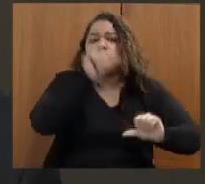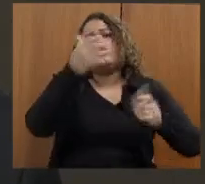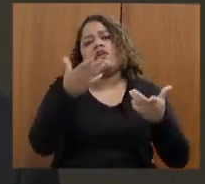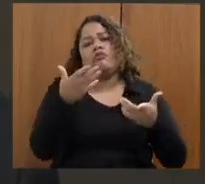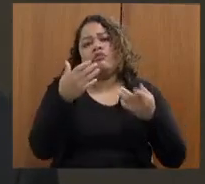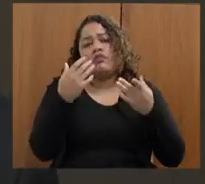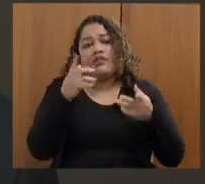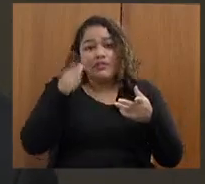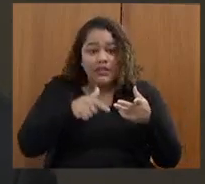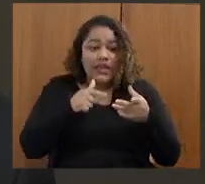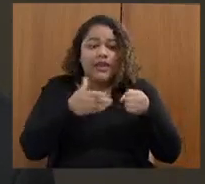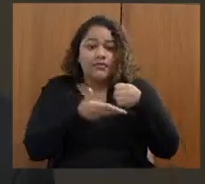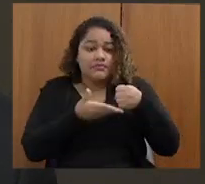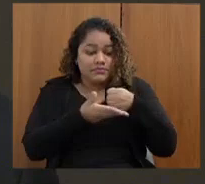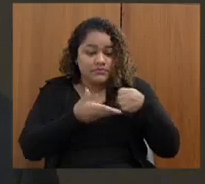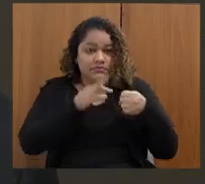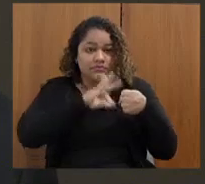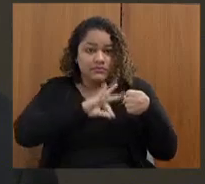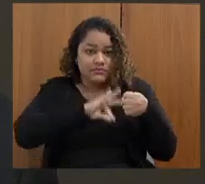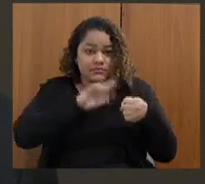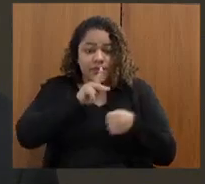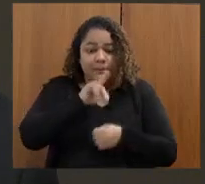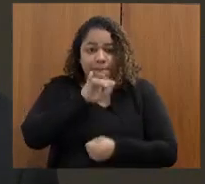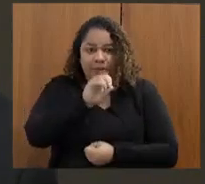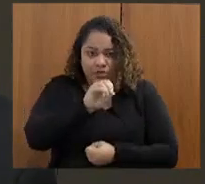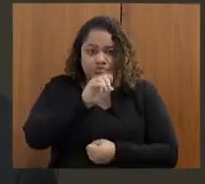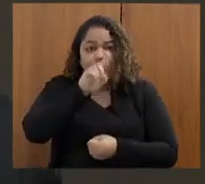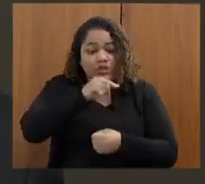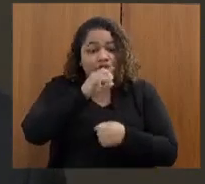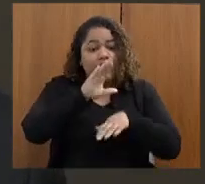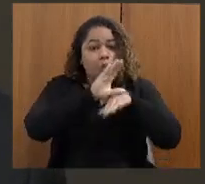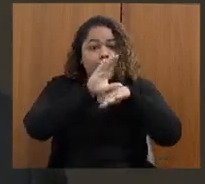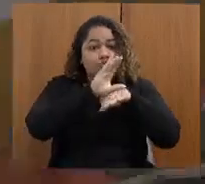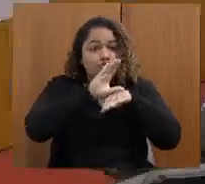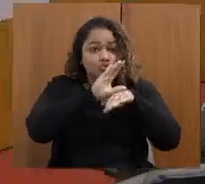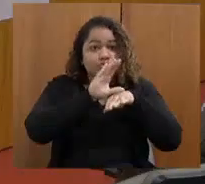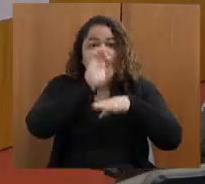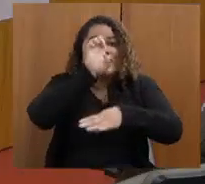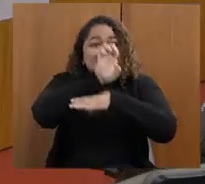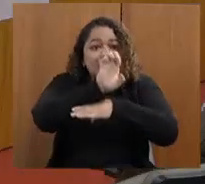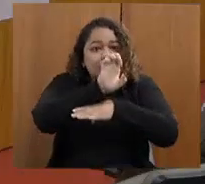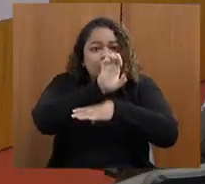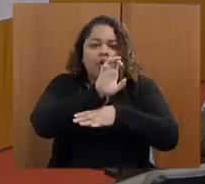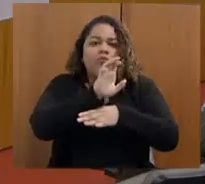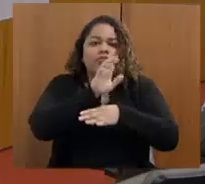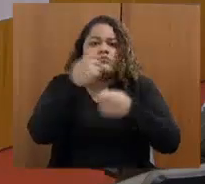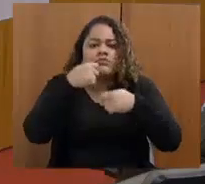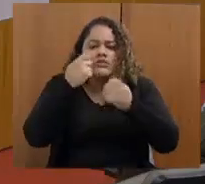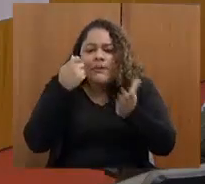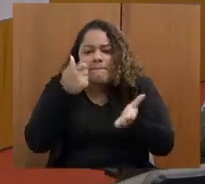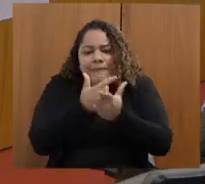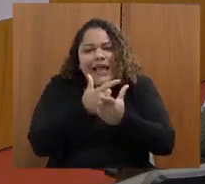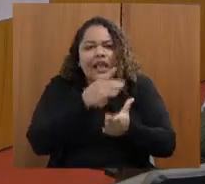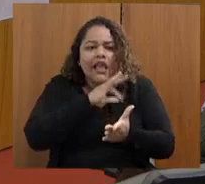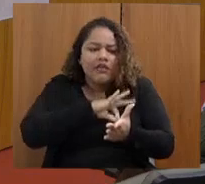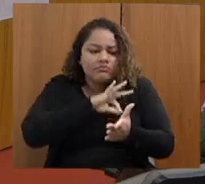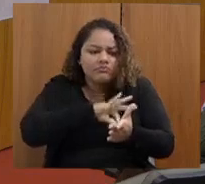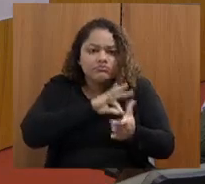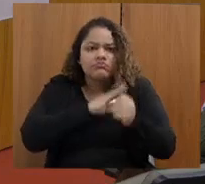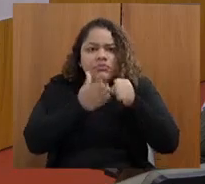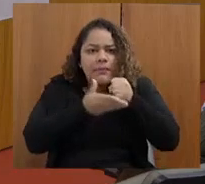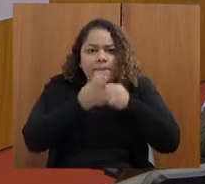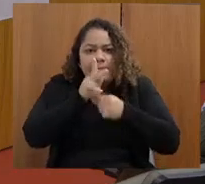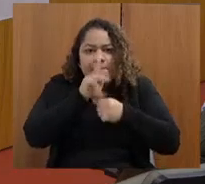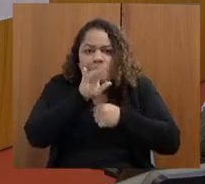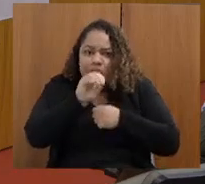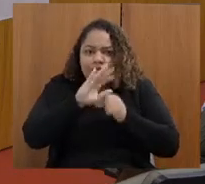constituição estadual o pagamento do piso integral sobre as 24 horas e